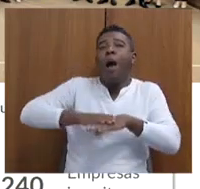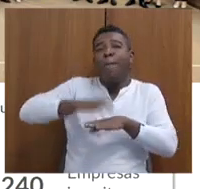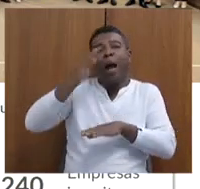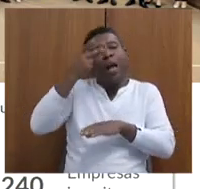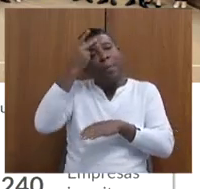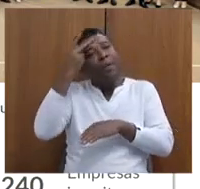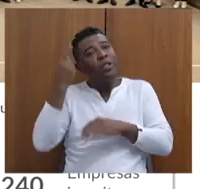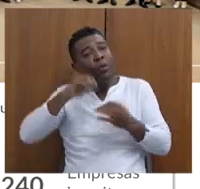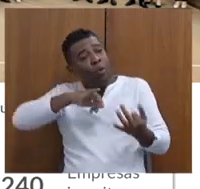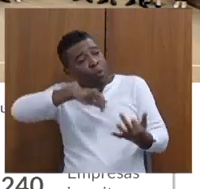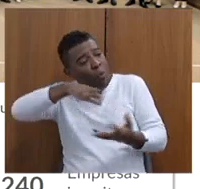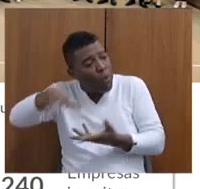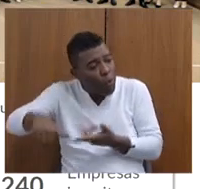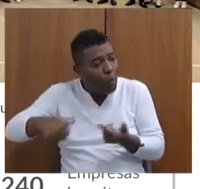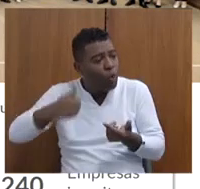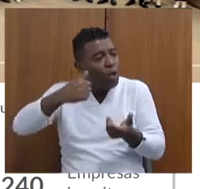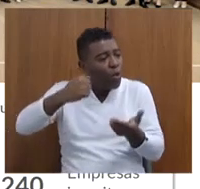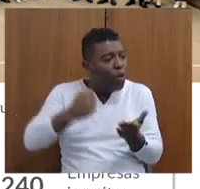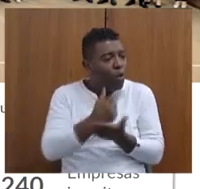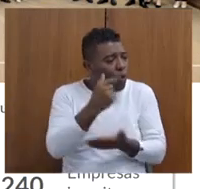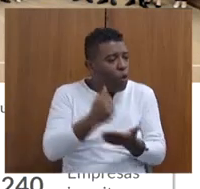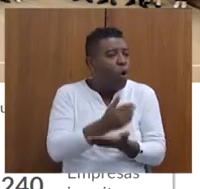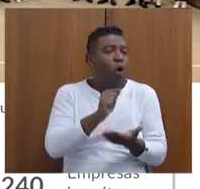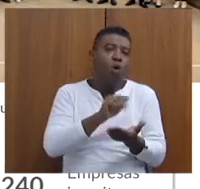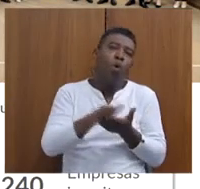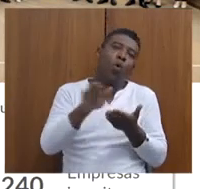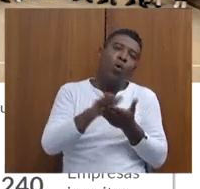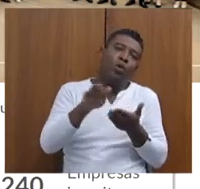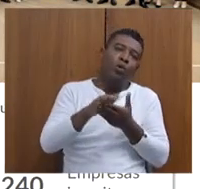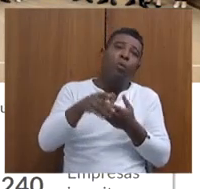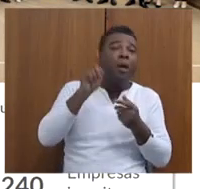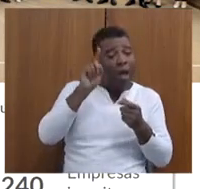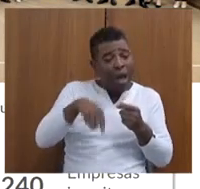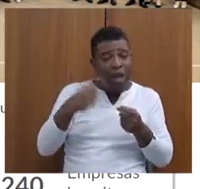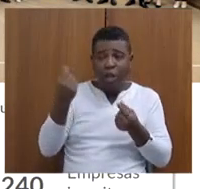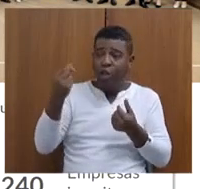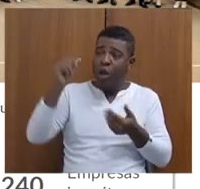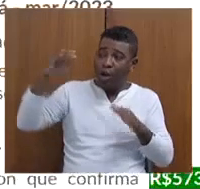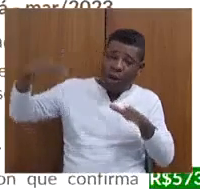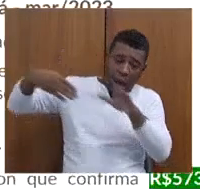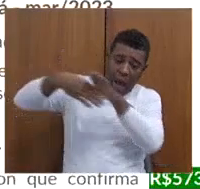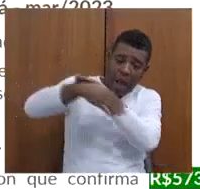é dinheiro entrando no Brasil e é emprego sendo gerado em Minas Gerais